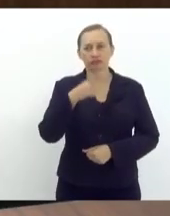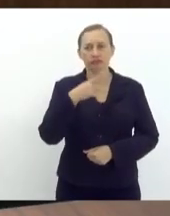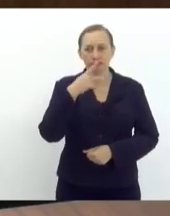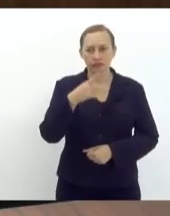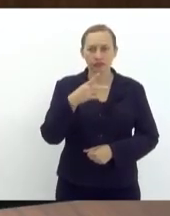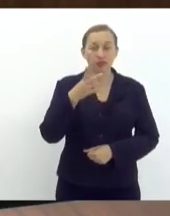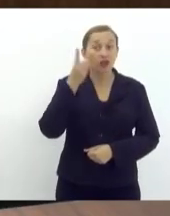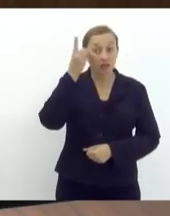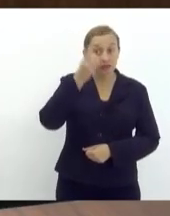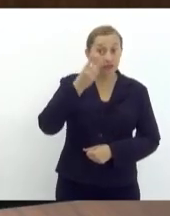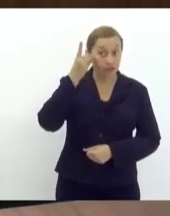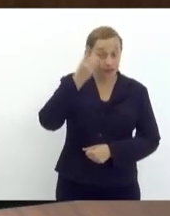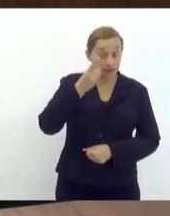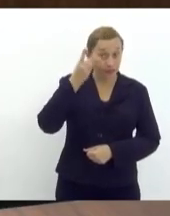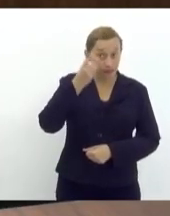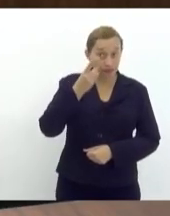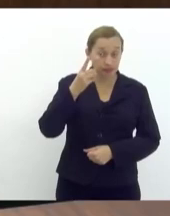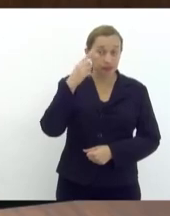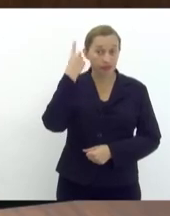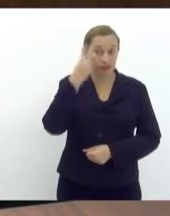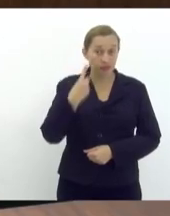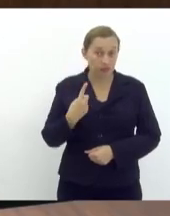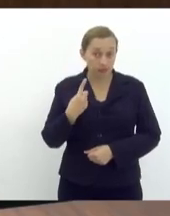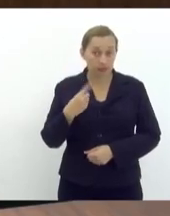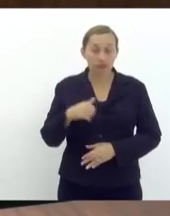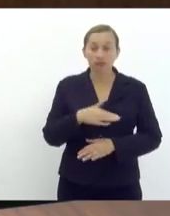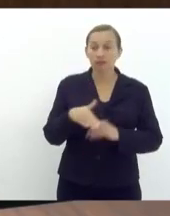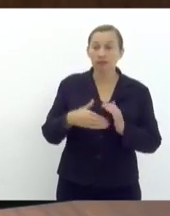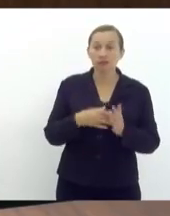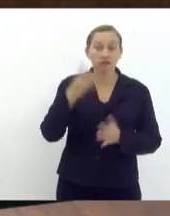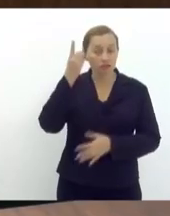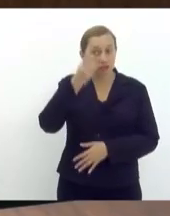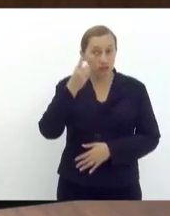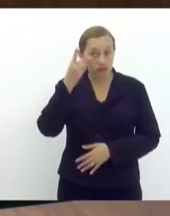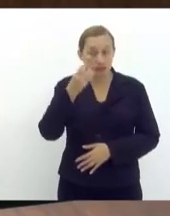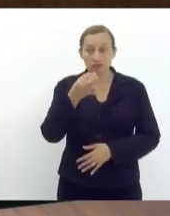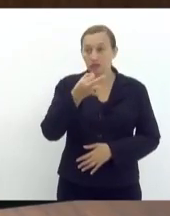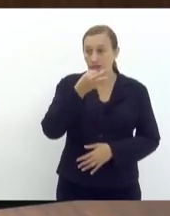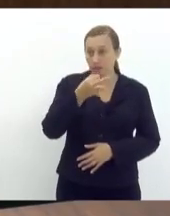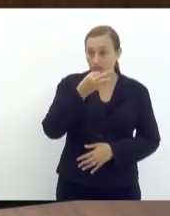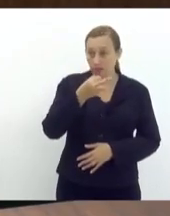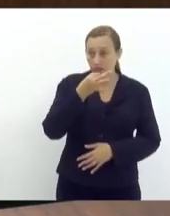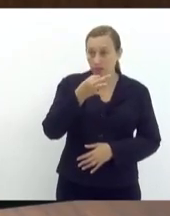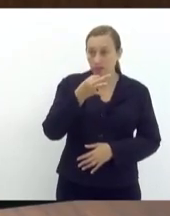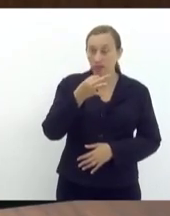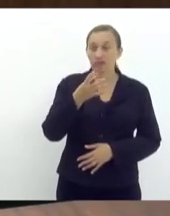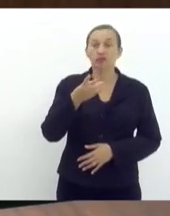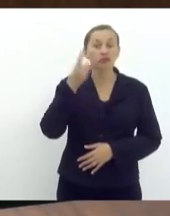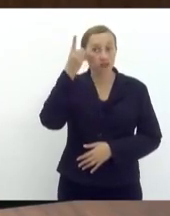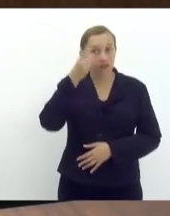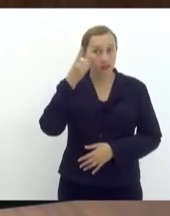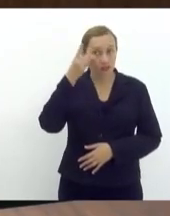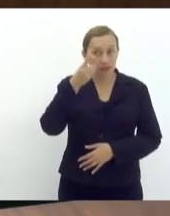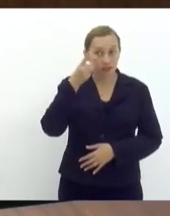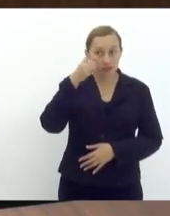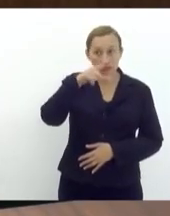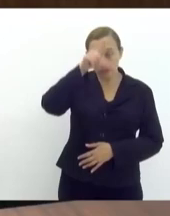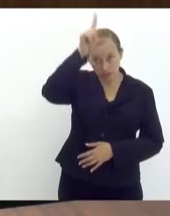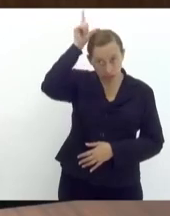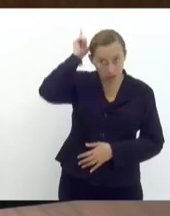a deputada Dani Monteiro todos os deputados as sugestões que deu Deputado Luiz Paulo